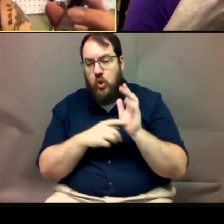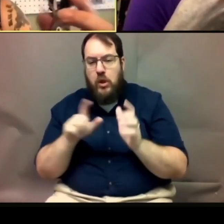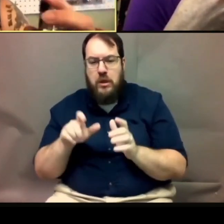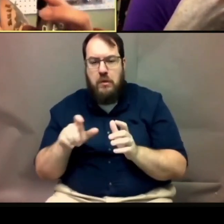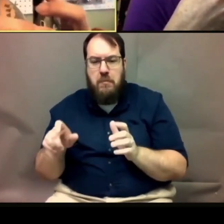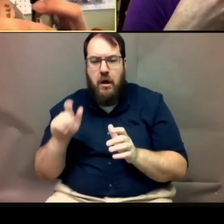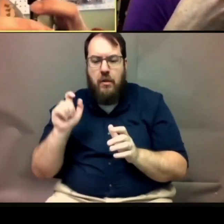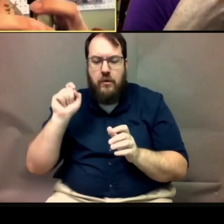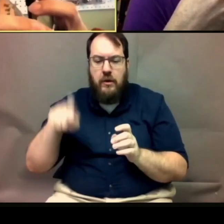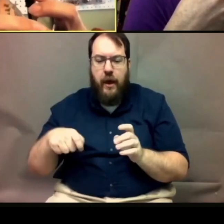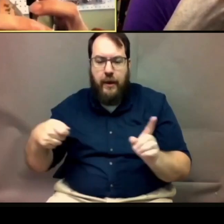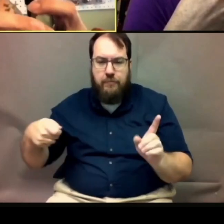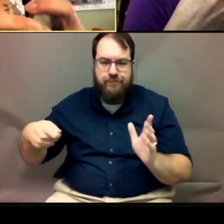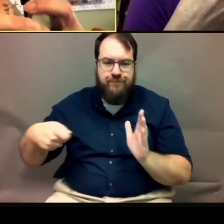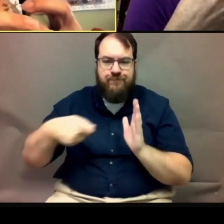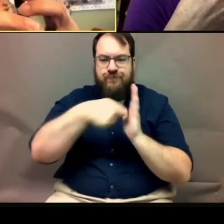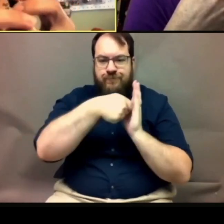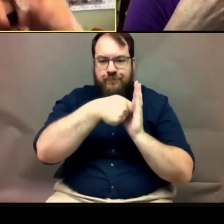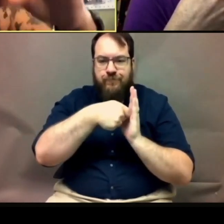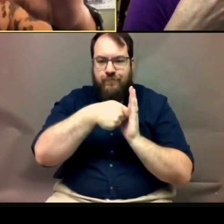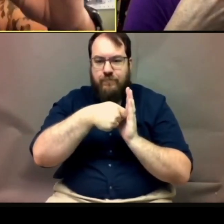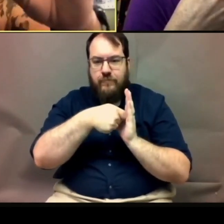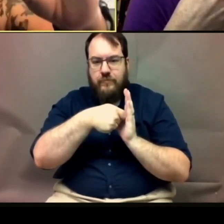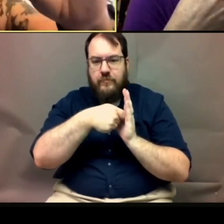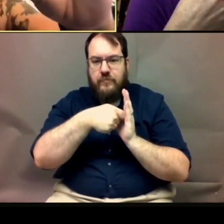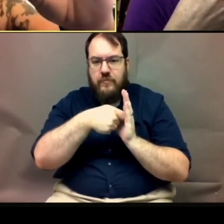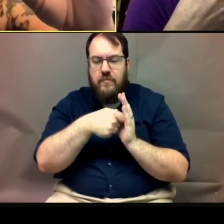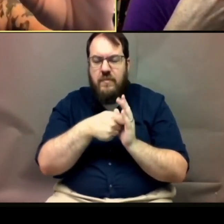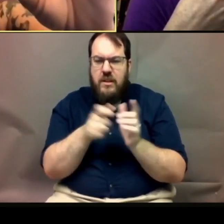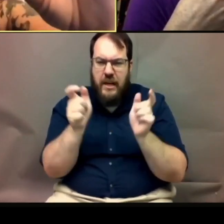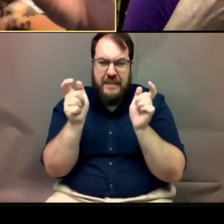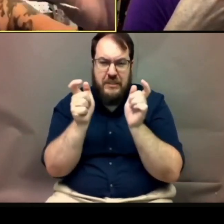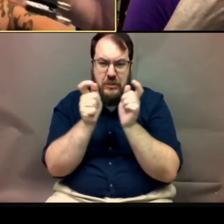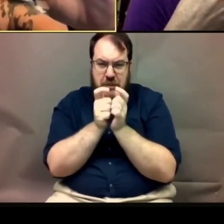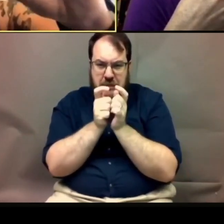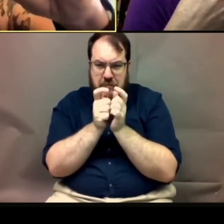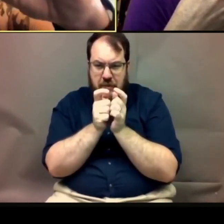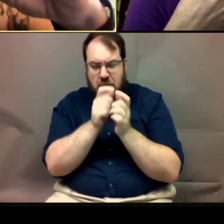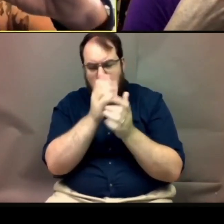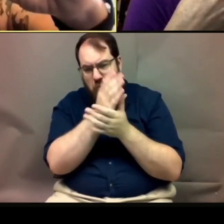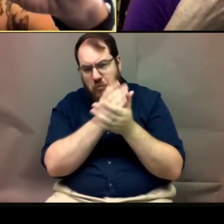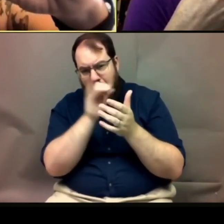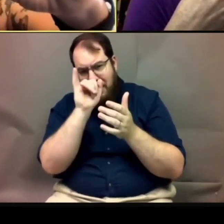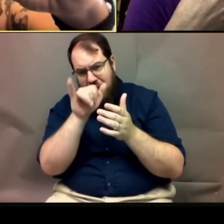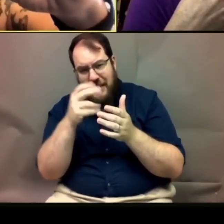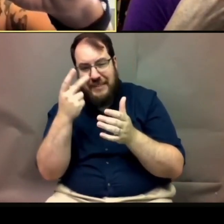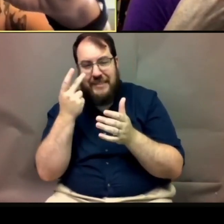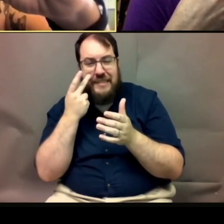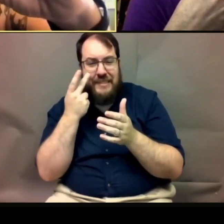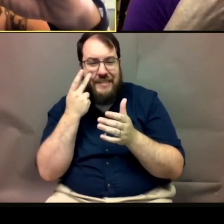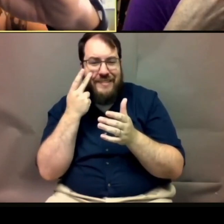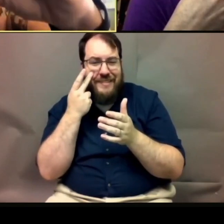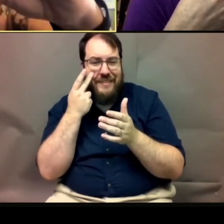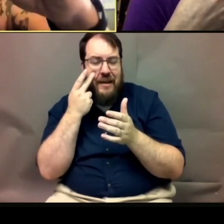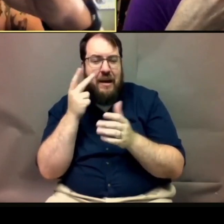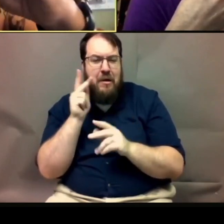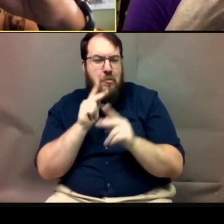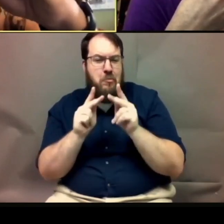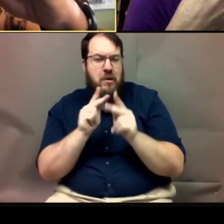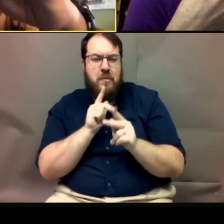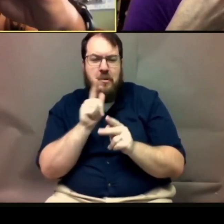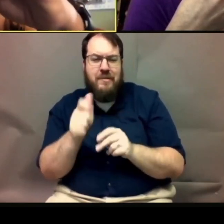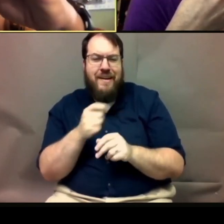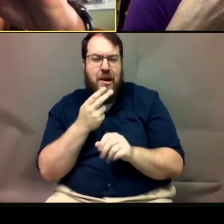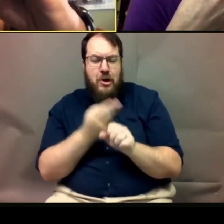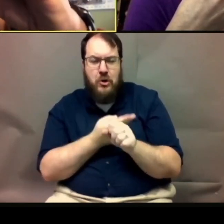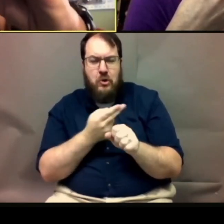o mouse aqui e você pega esse lado e você pluga aqui e é